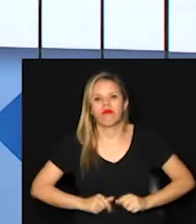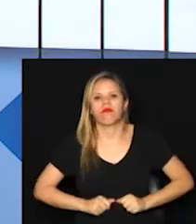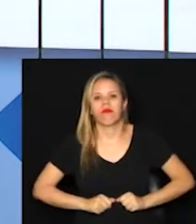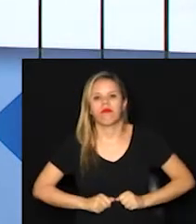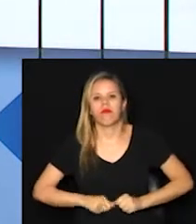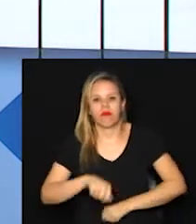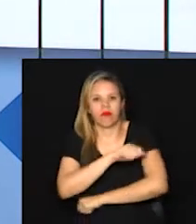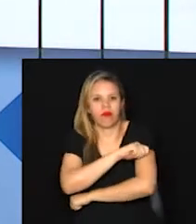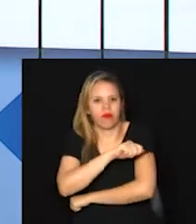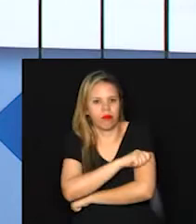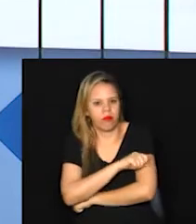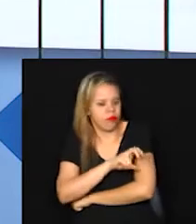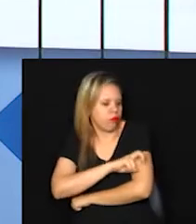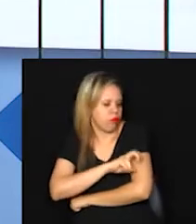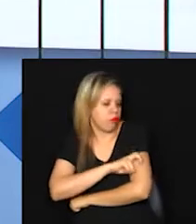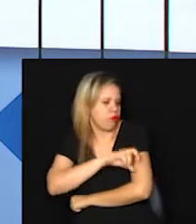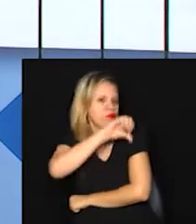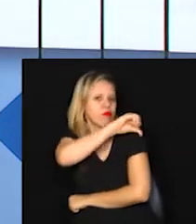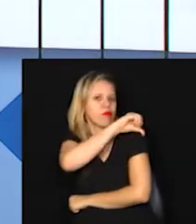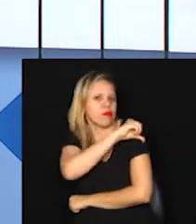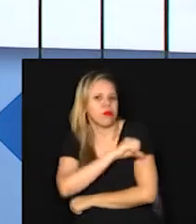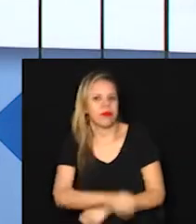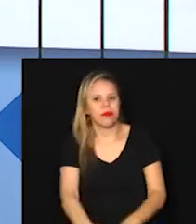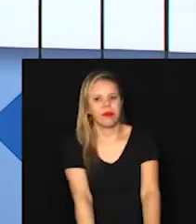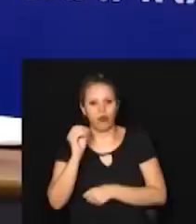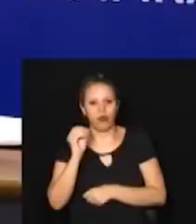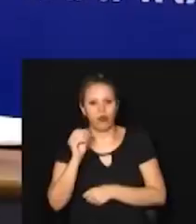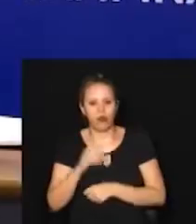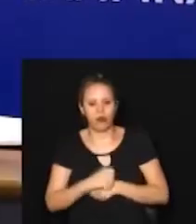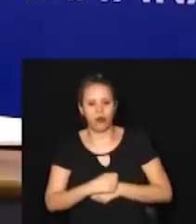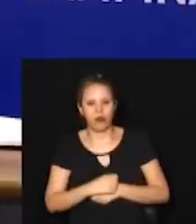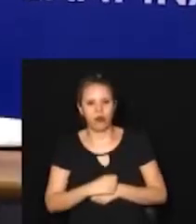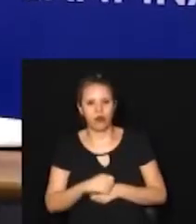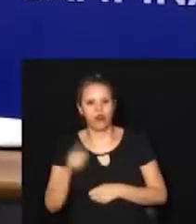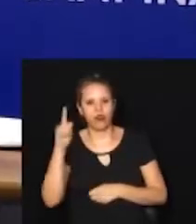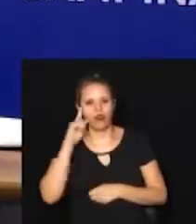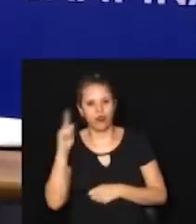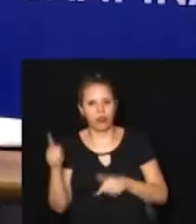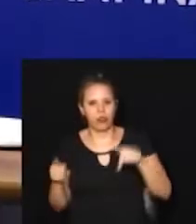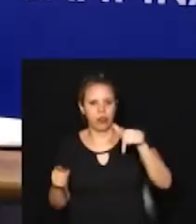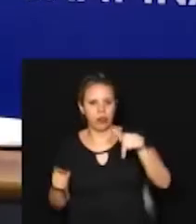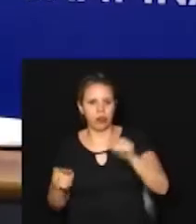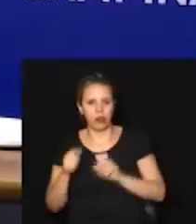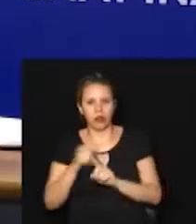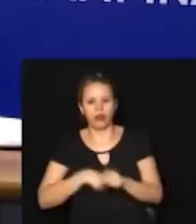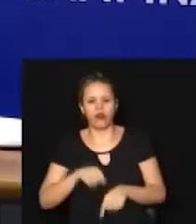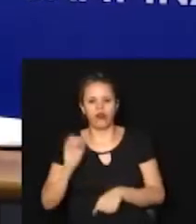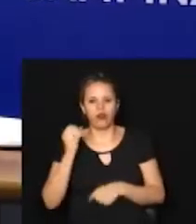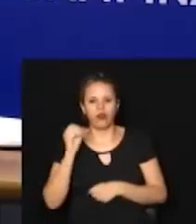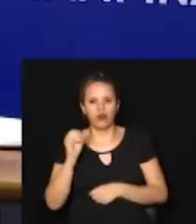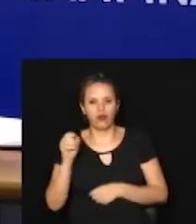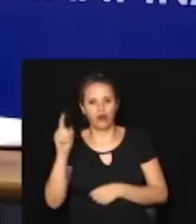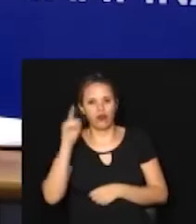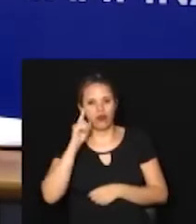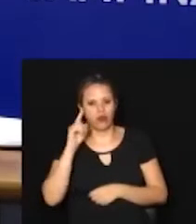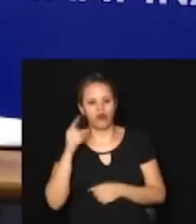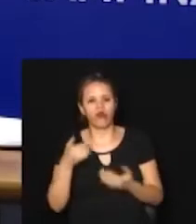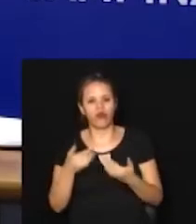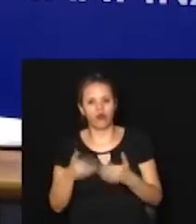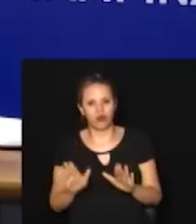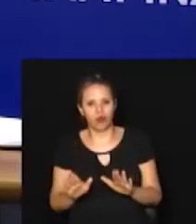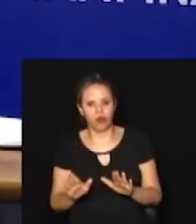os alunos do 5º e 9º anos. No dia 7 de outubro, que é o dia